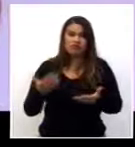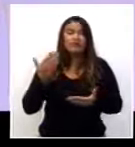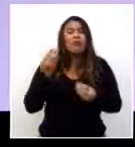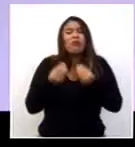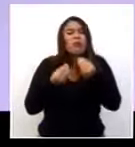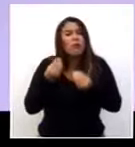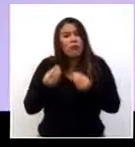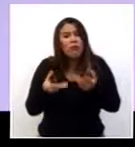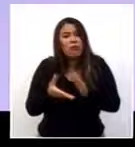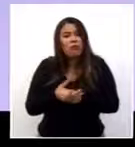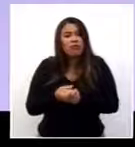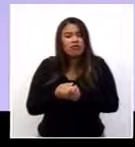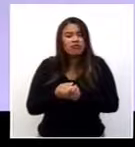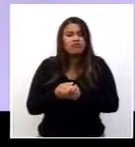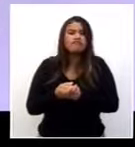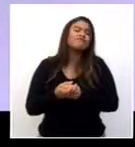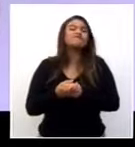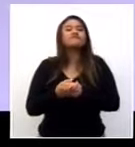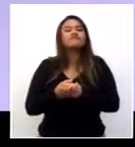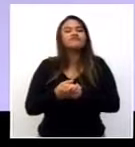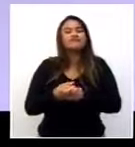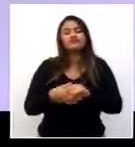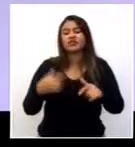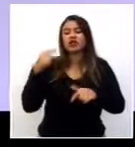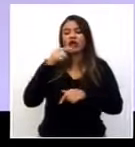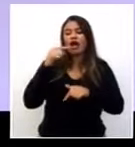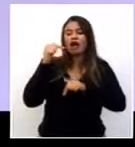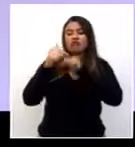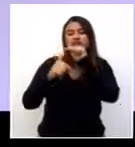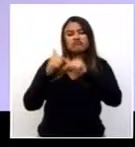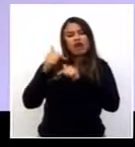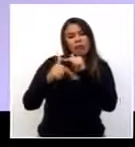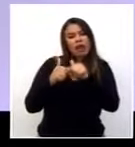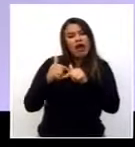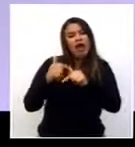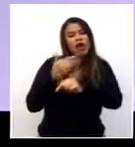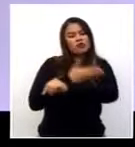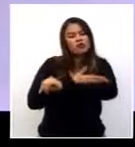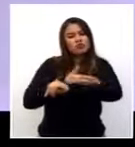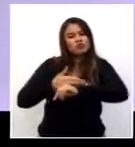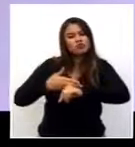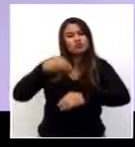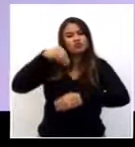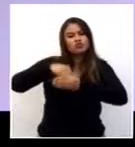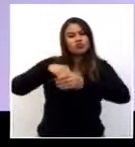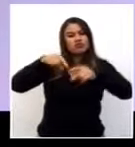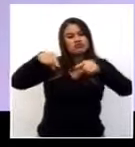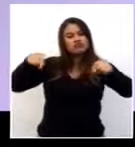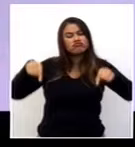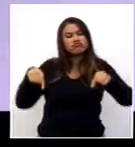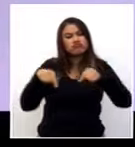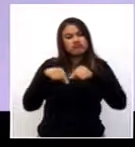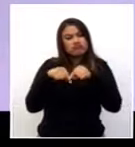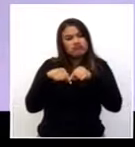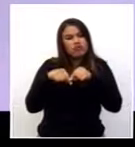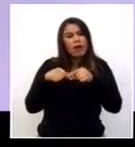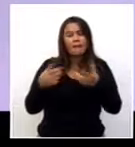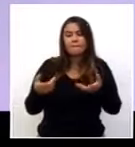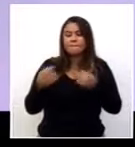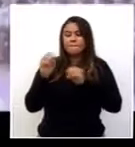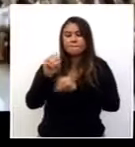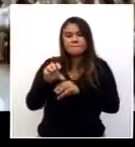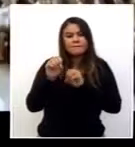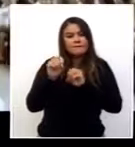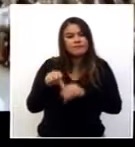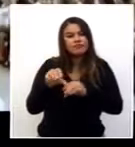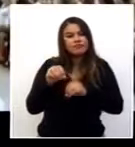feito esse papel no meu trabalho cotidiano dentro da sala de aula, dentro do processo ensino e